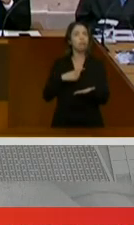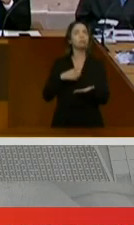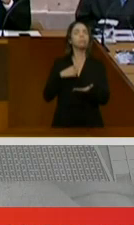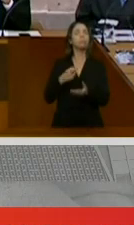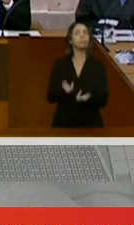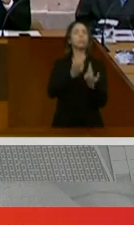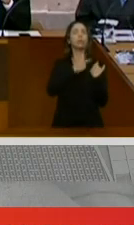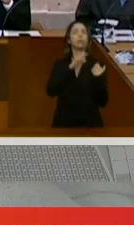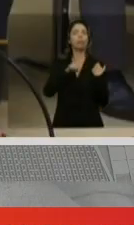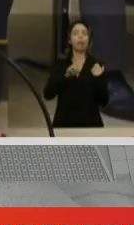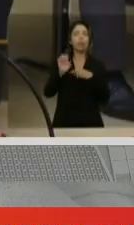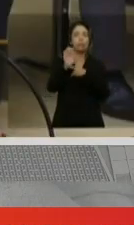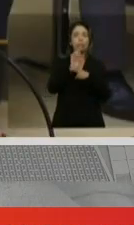ação